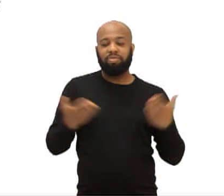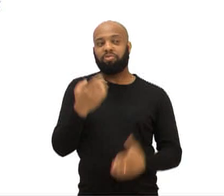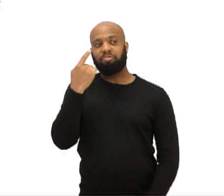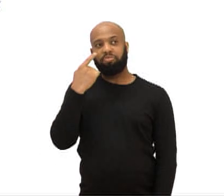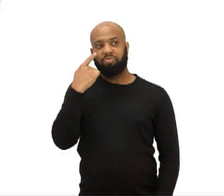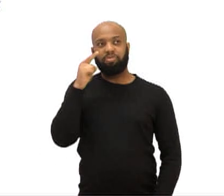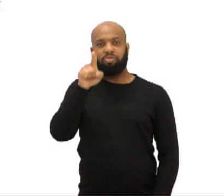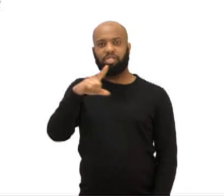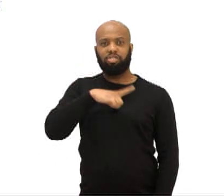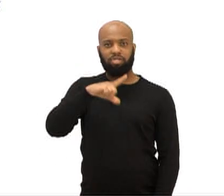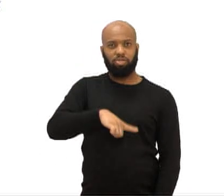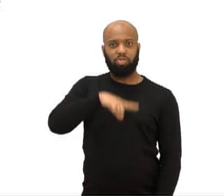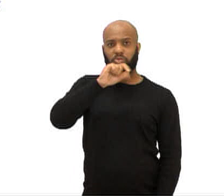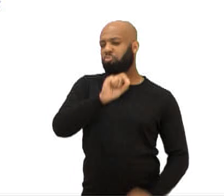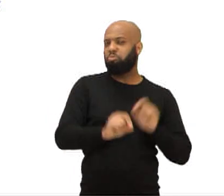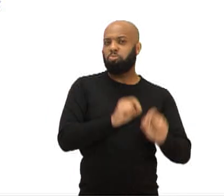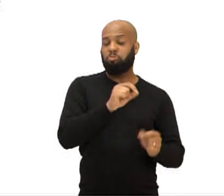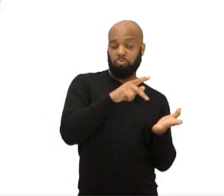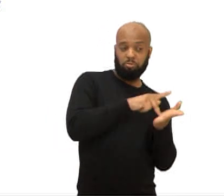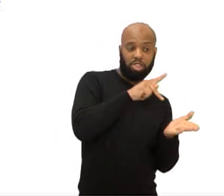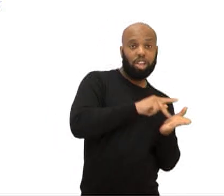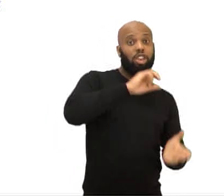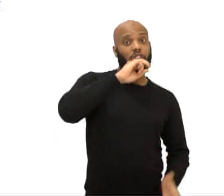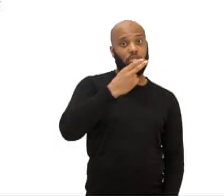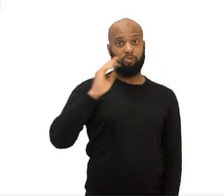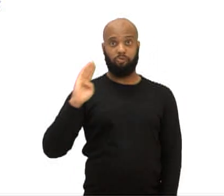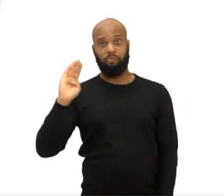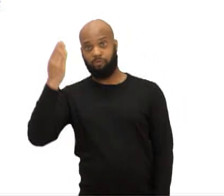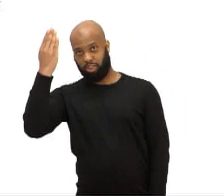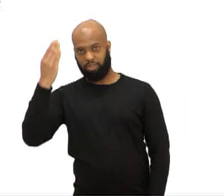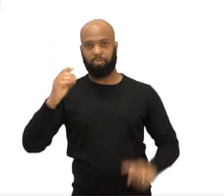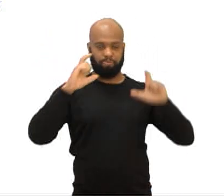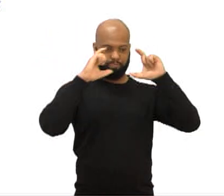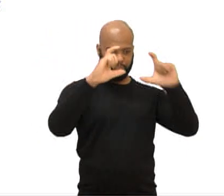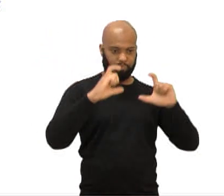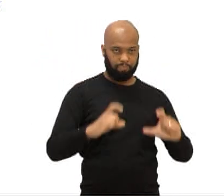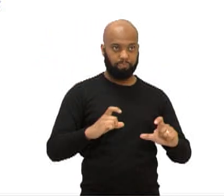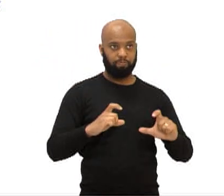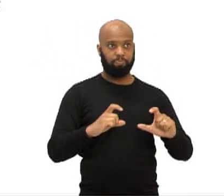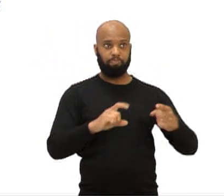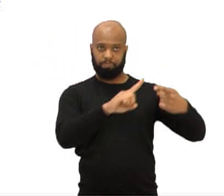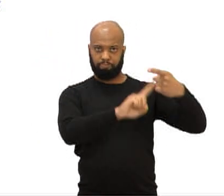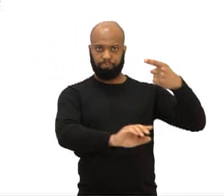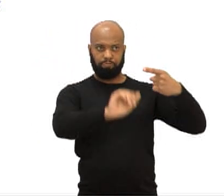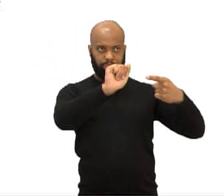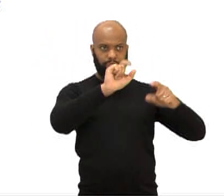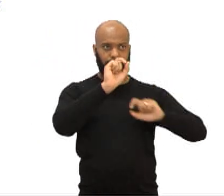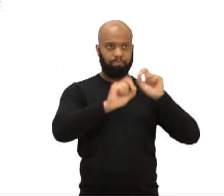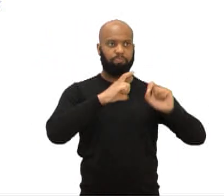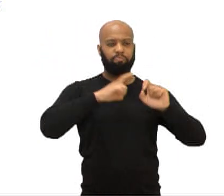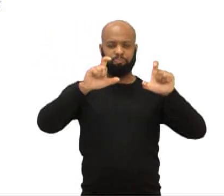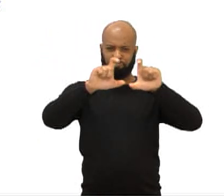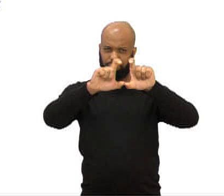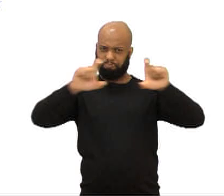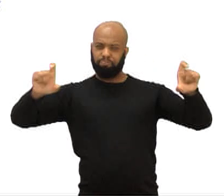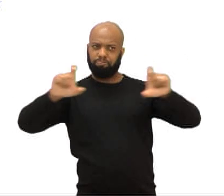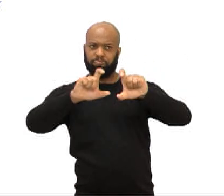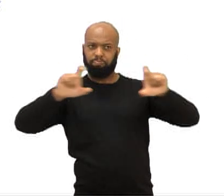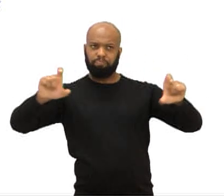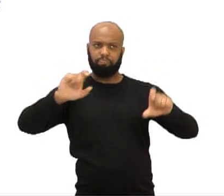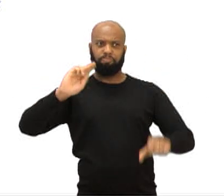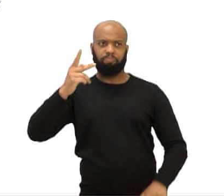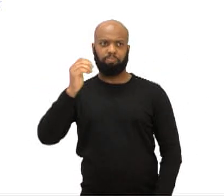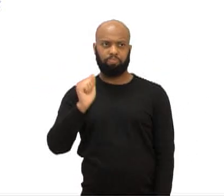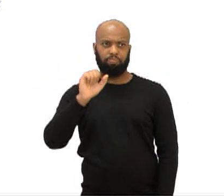então, vocês tinham que marcar verdadeiro ou falso nas assertivas. Mira la letra A. La expresión verbal ha sufrido mucho